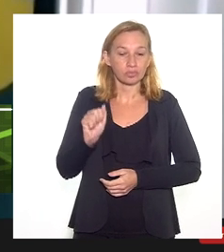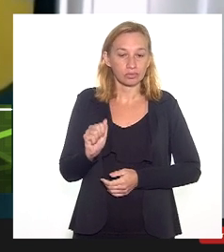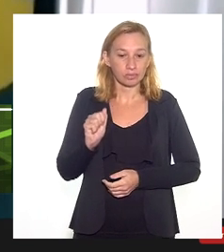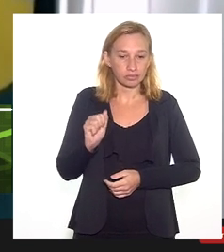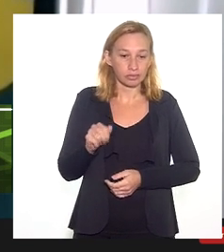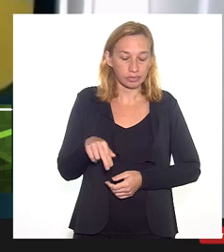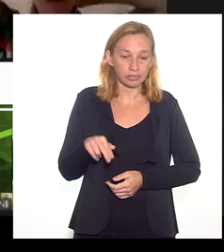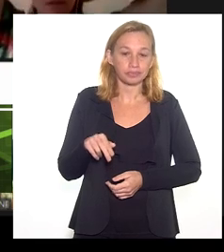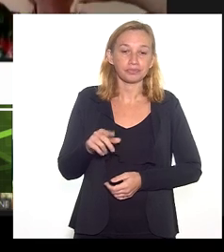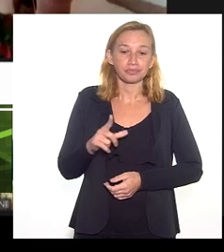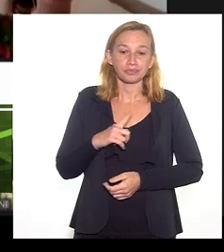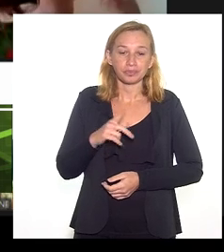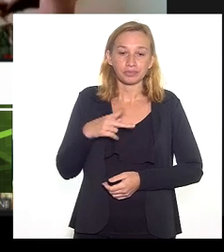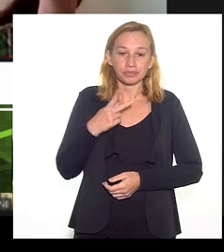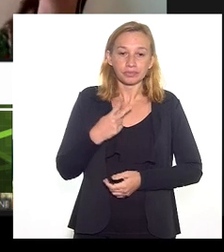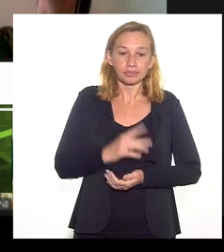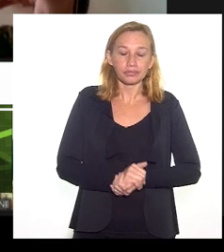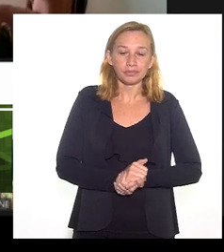palavra